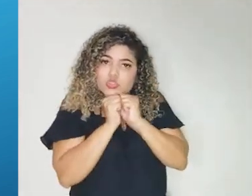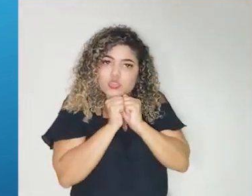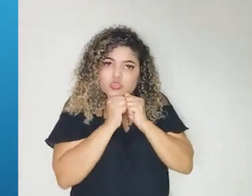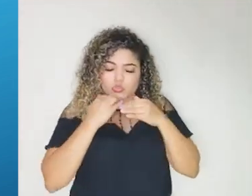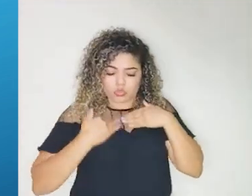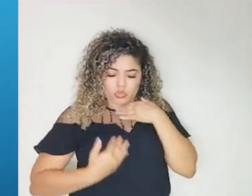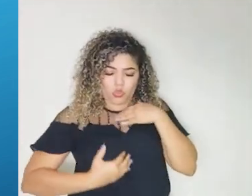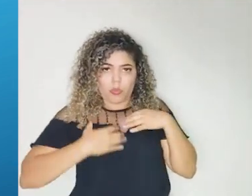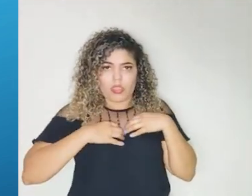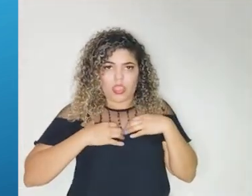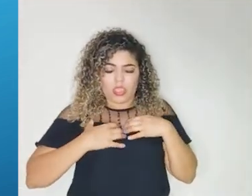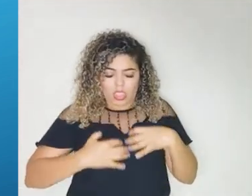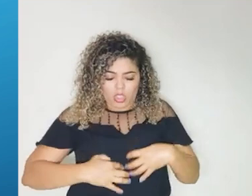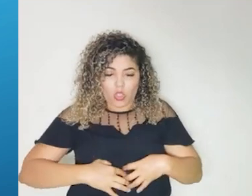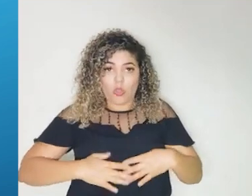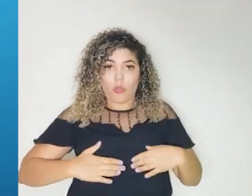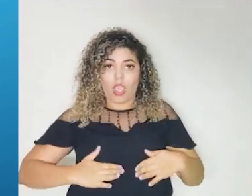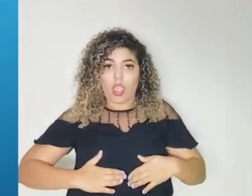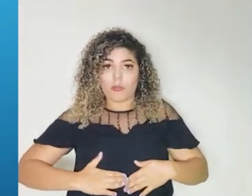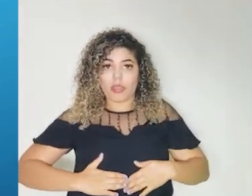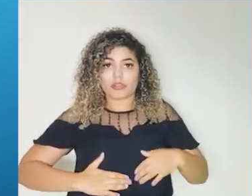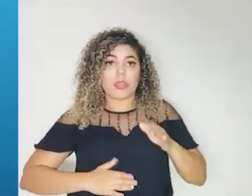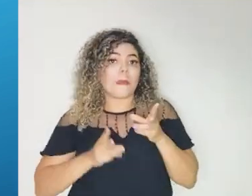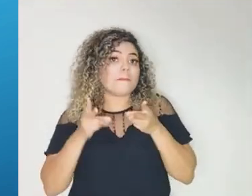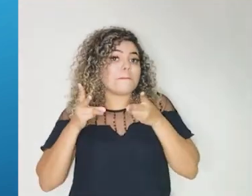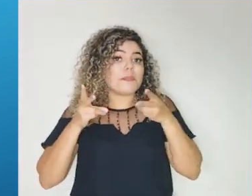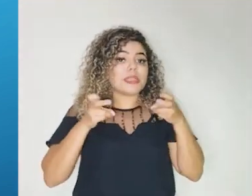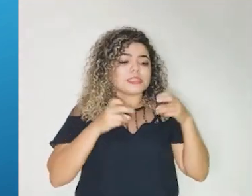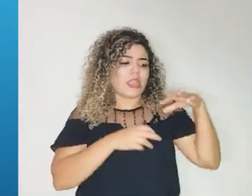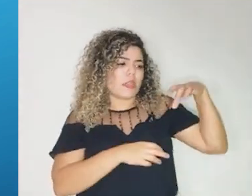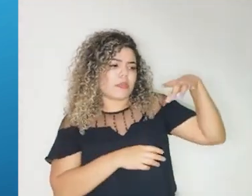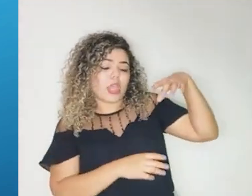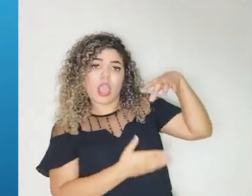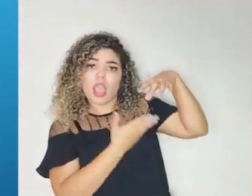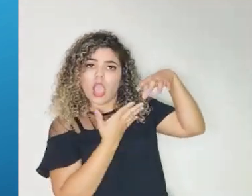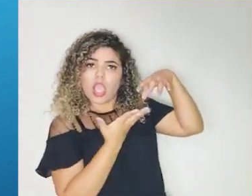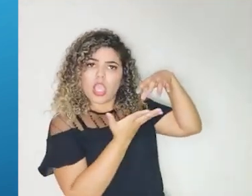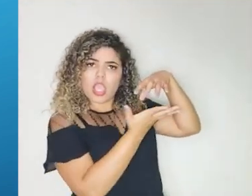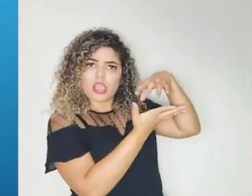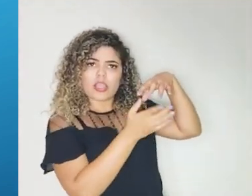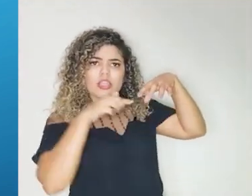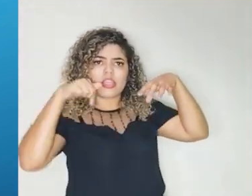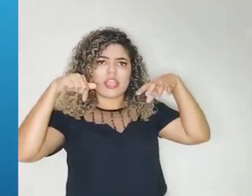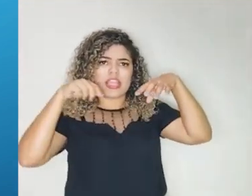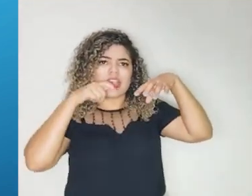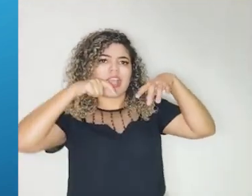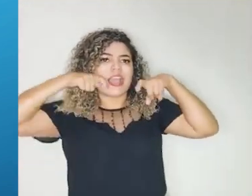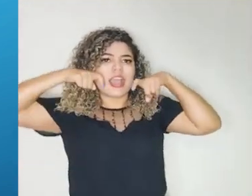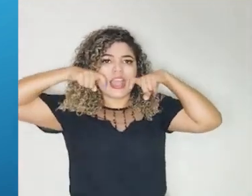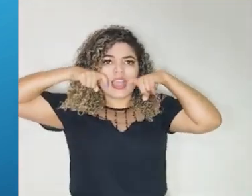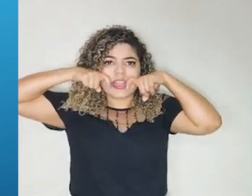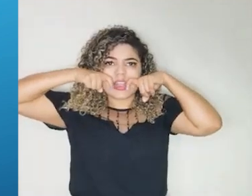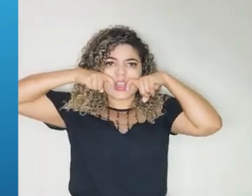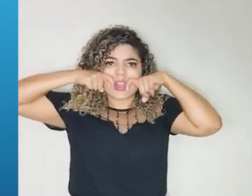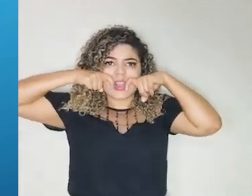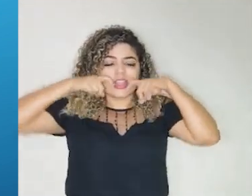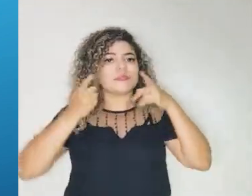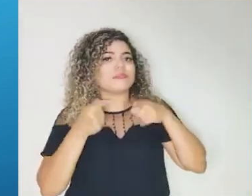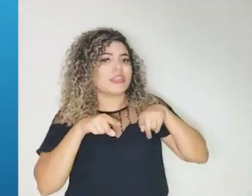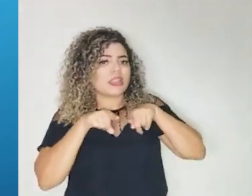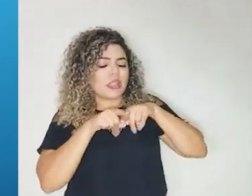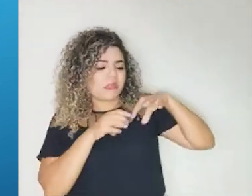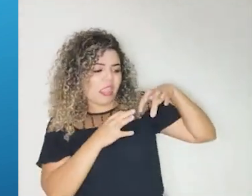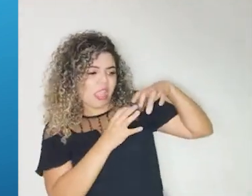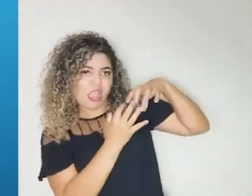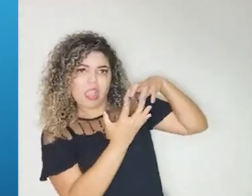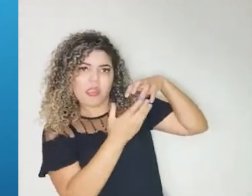tórax, e o abdômen. Observe que nós temos aqui na aranha como representante as quelíceras sendo aqui representadas,